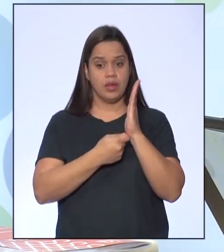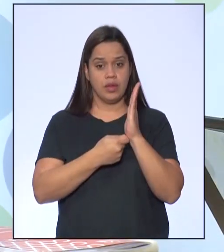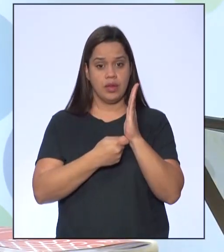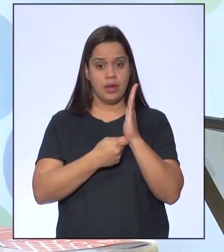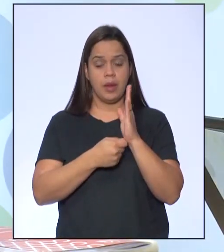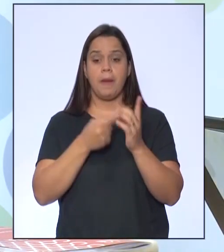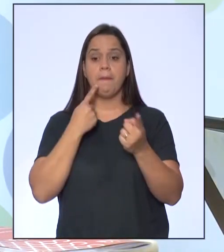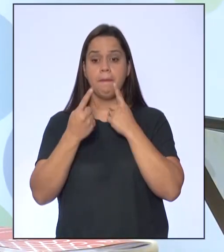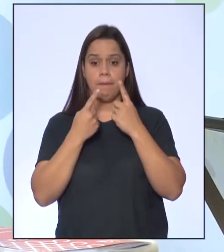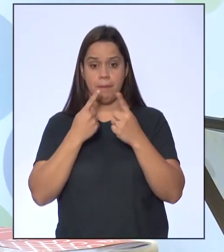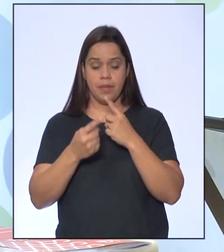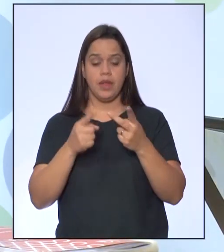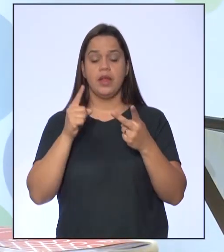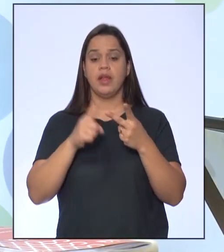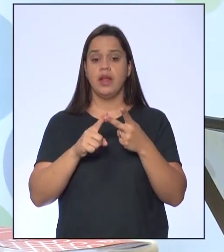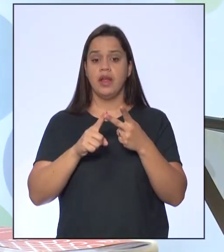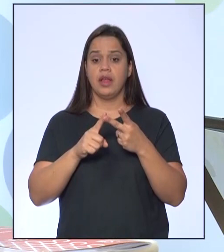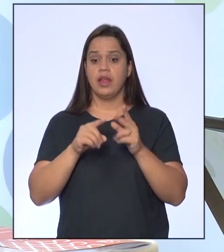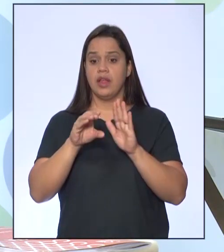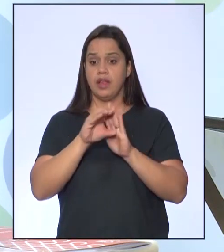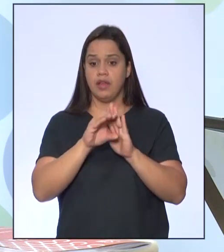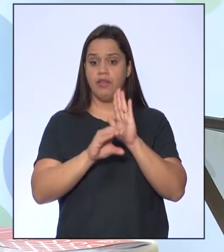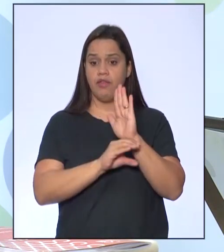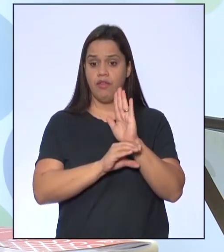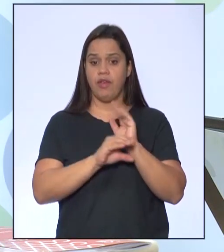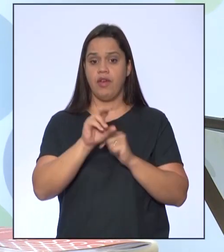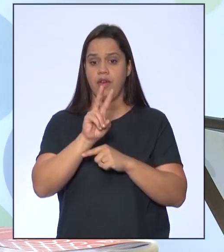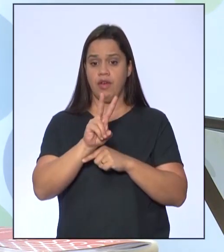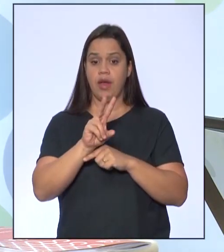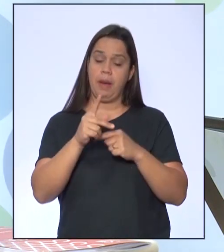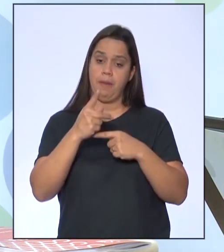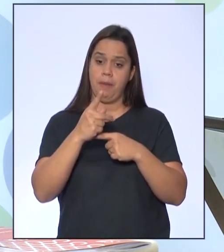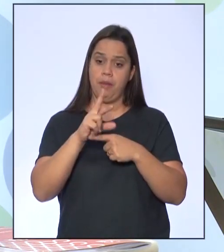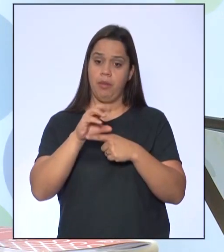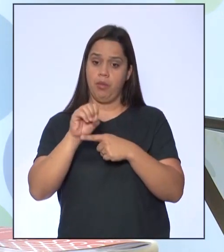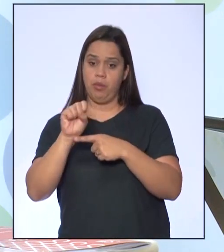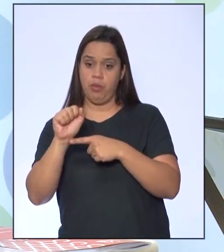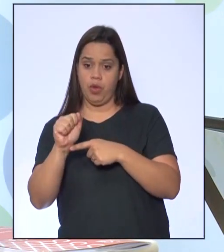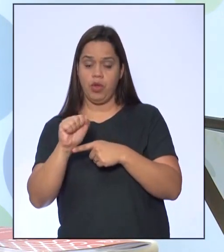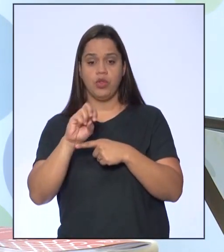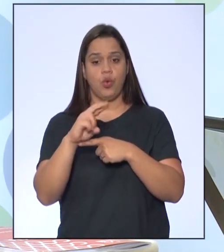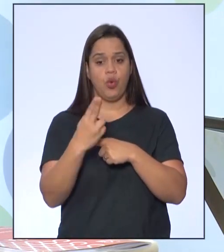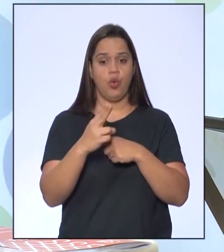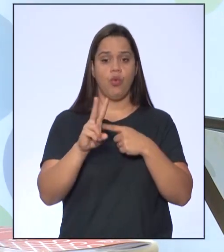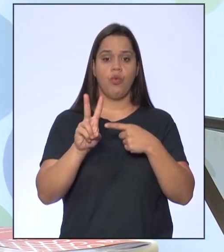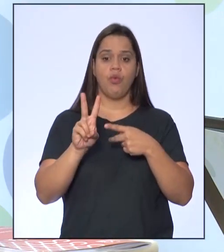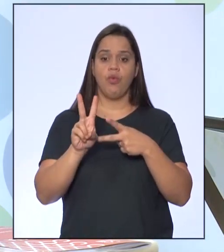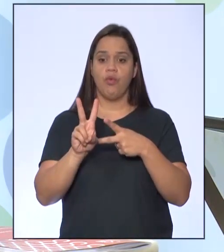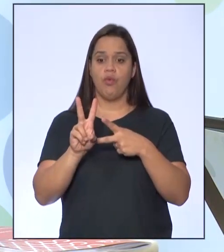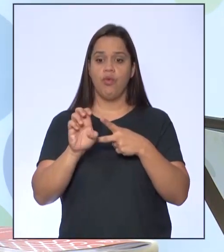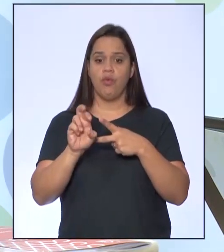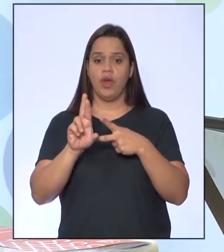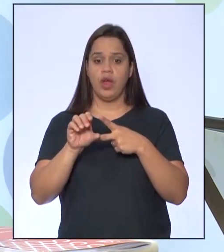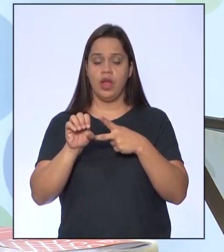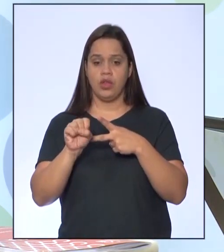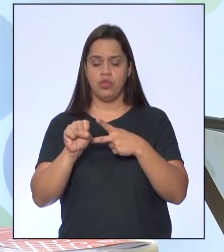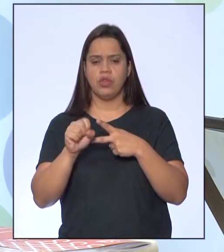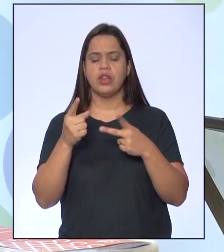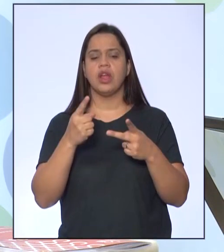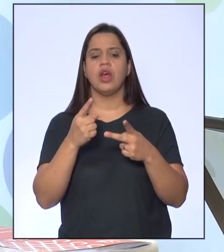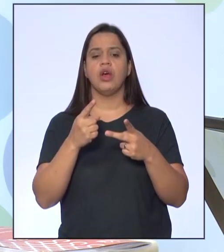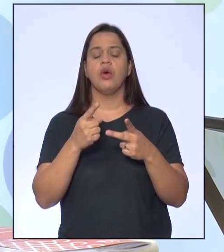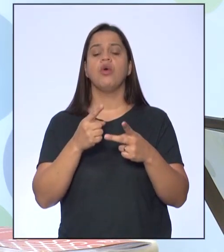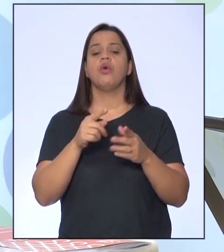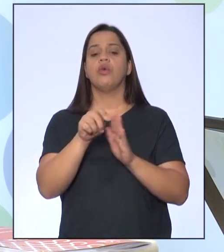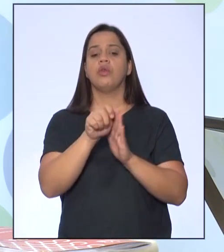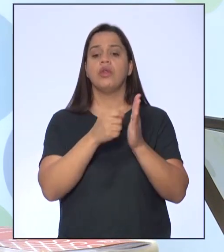prosa e um texto em verso. Vocês sabem? Vamos lá. Um texto em prosa é um texto corrido, certo?